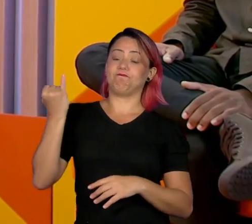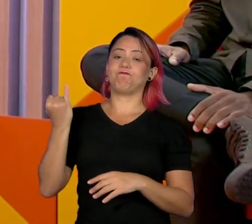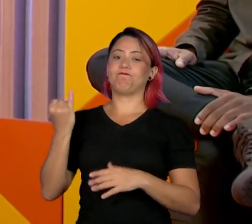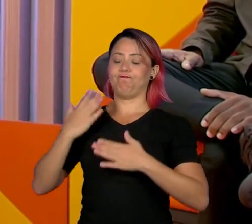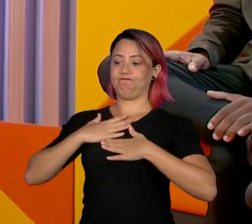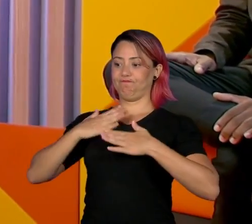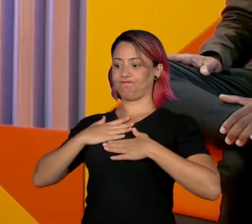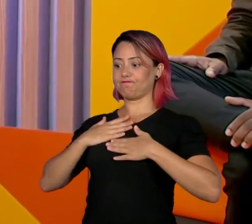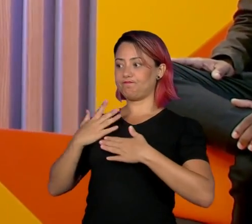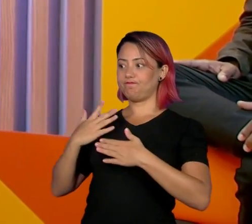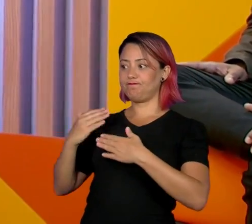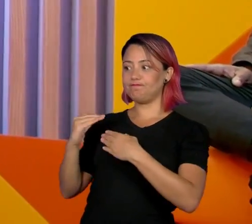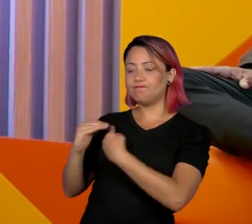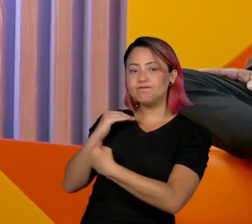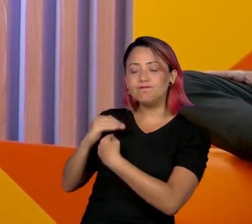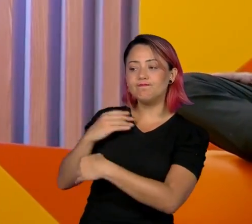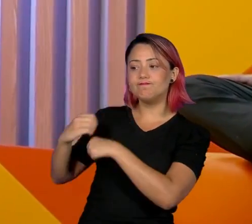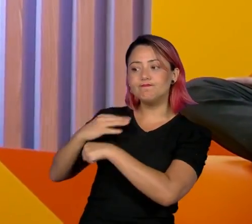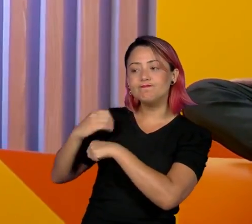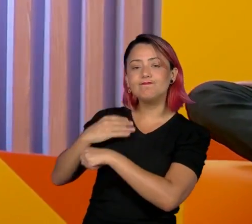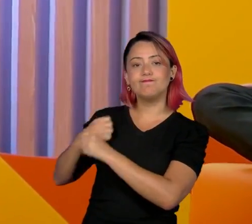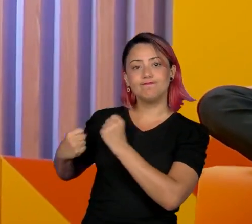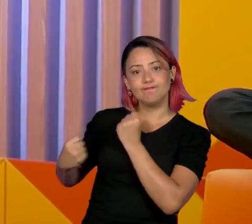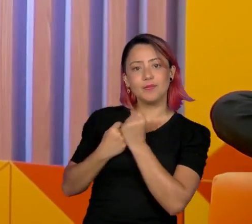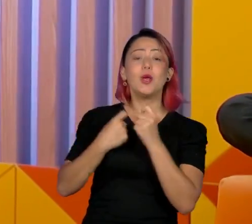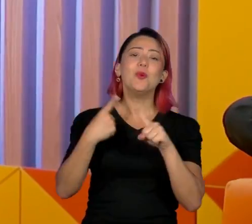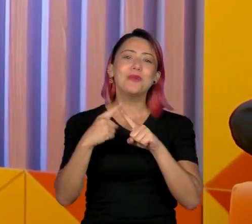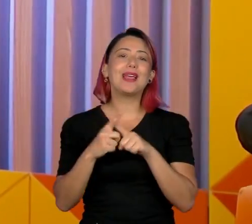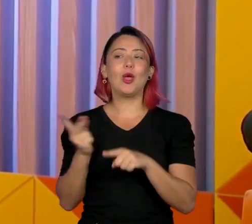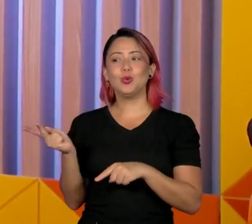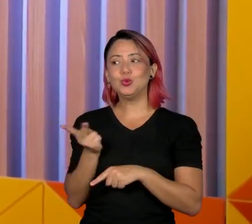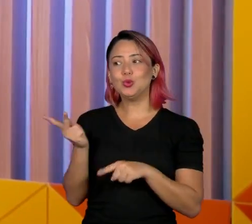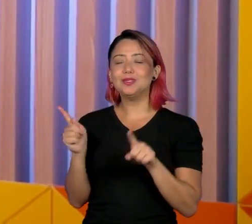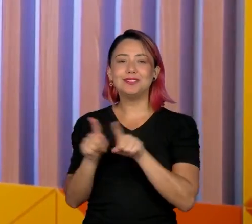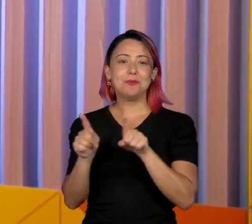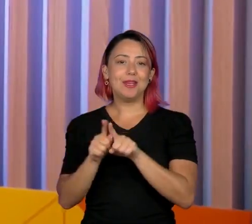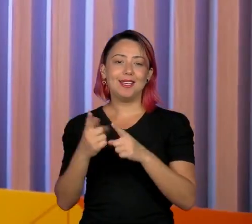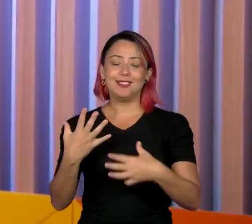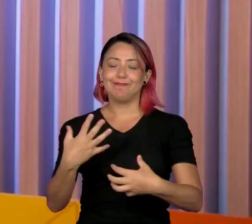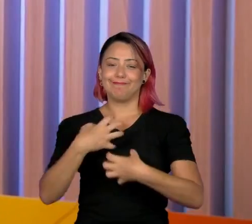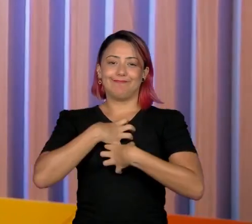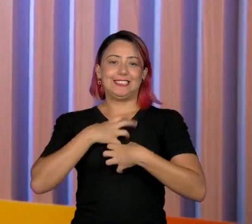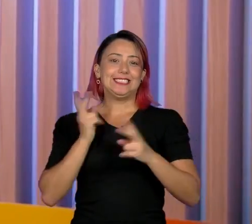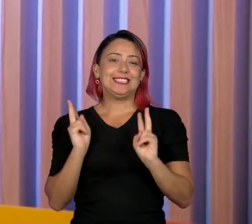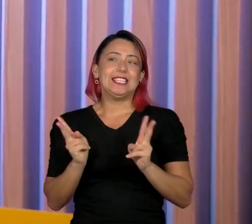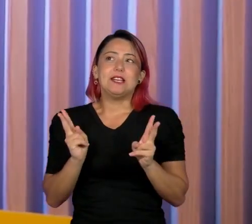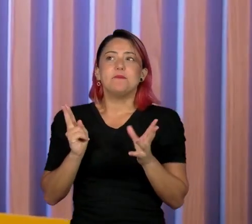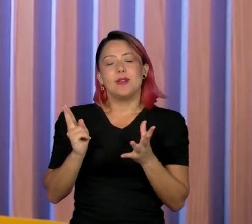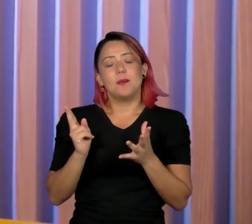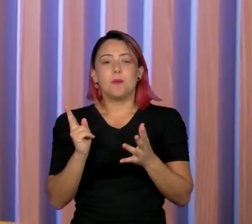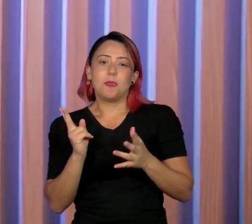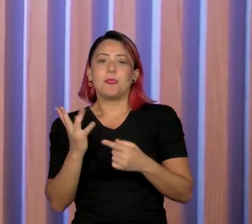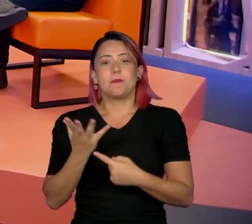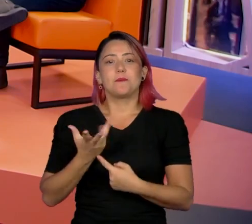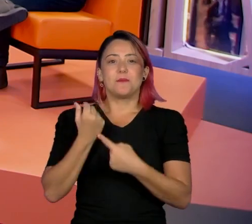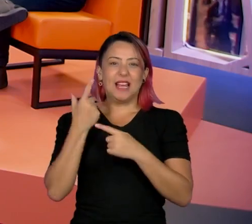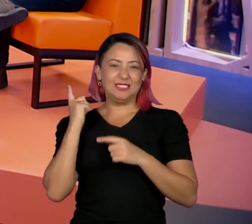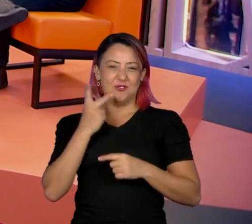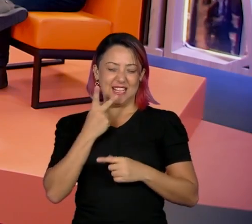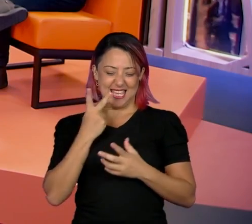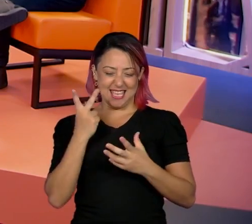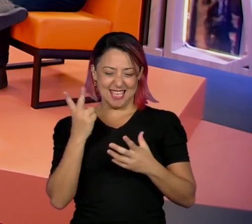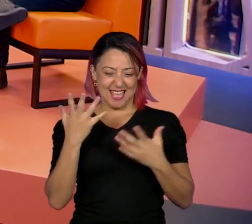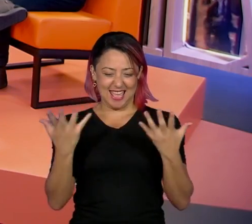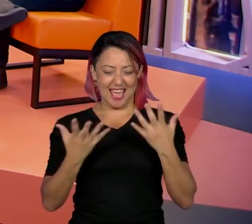construção artística, talvez por serem artistas de alma, assim como eu também falei antes e